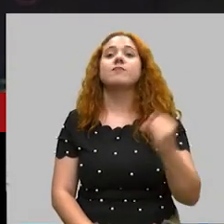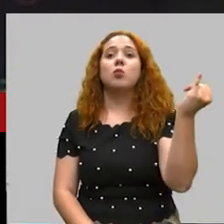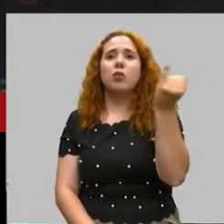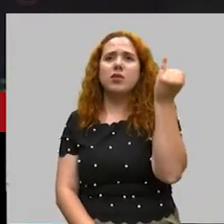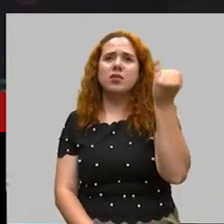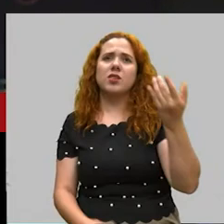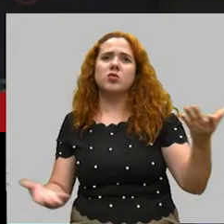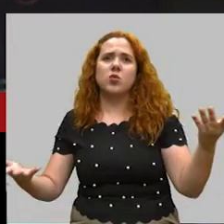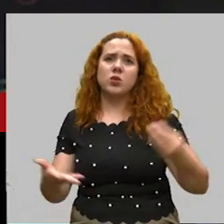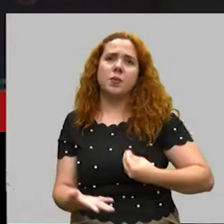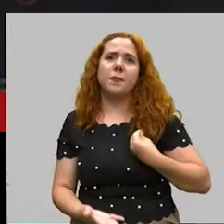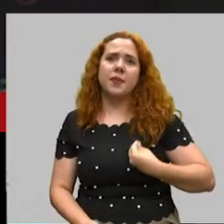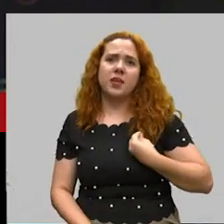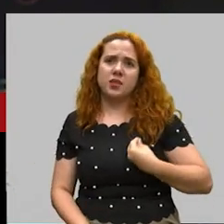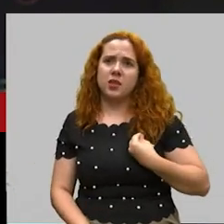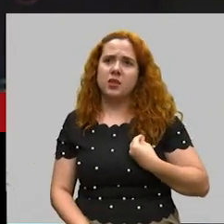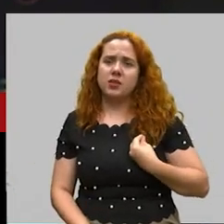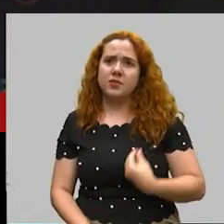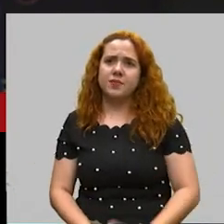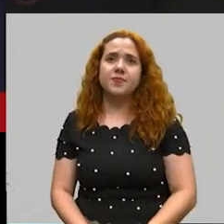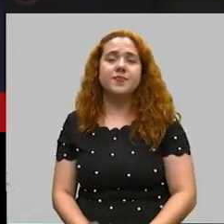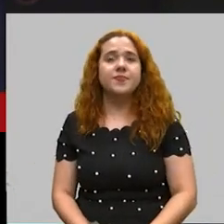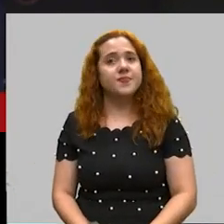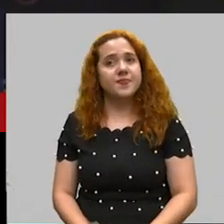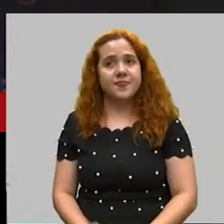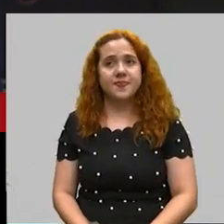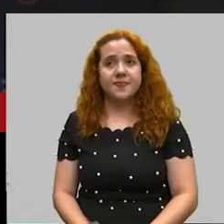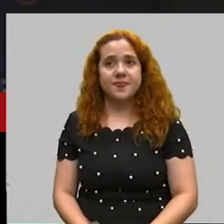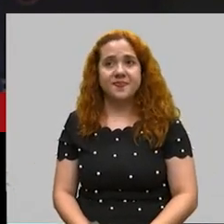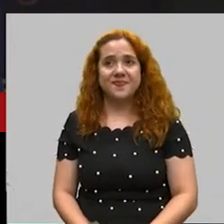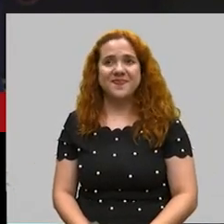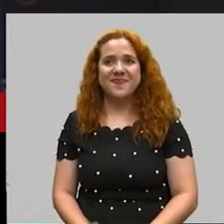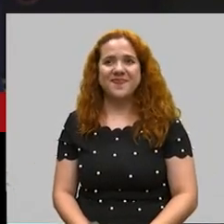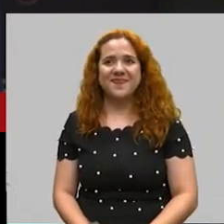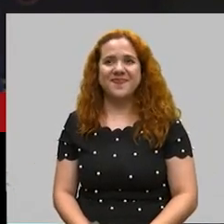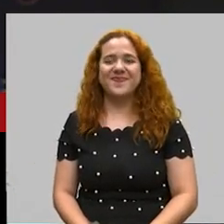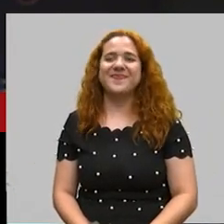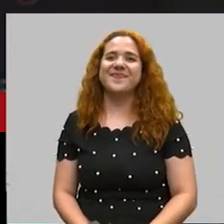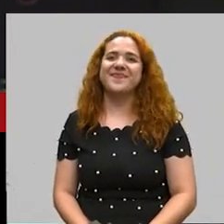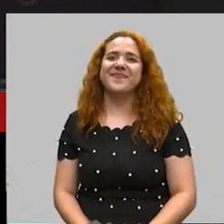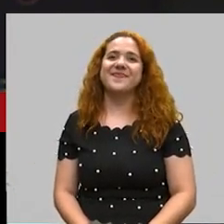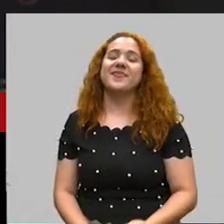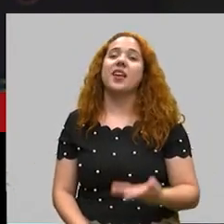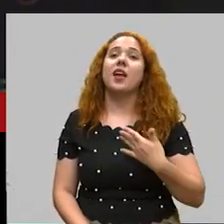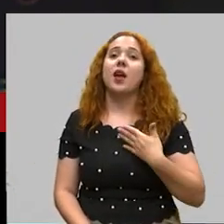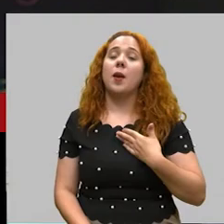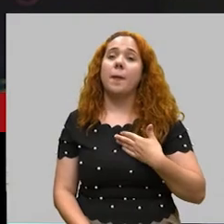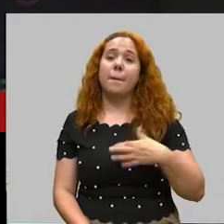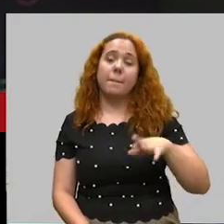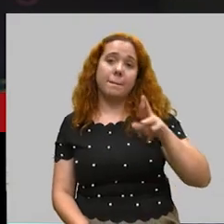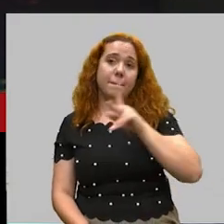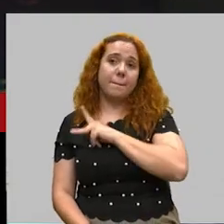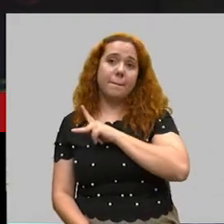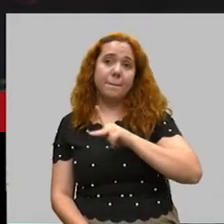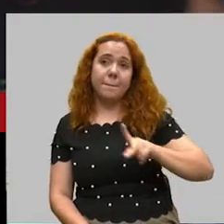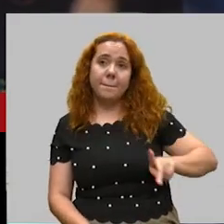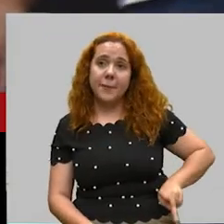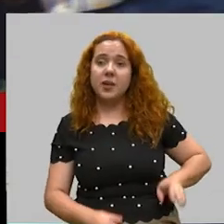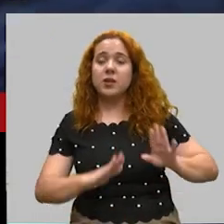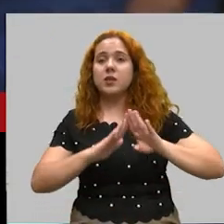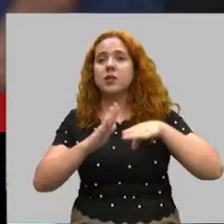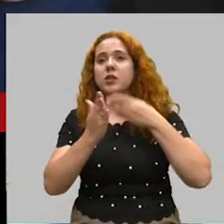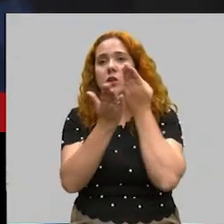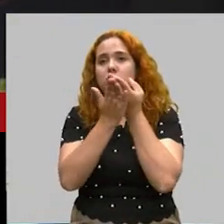momento embora me an aqui como e as funções de presidente de uma associação escola família